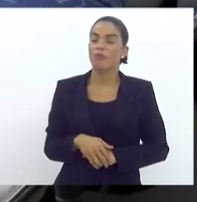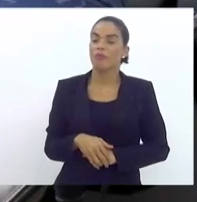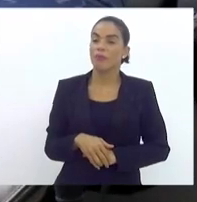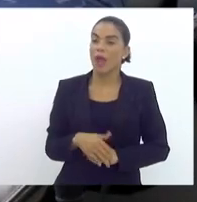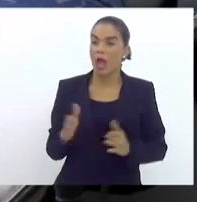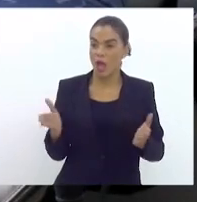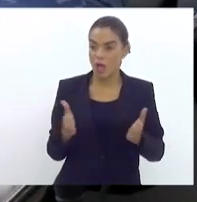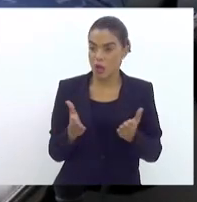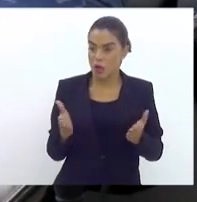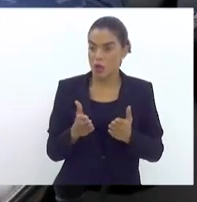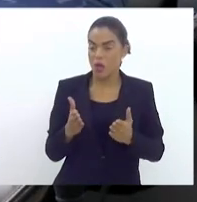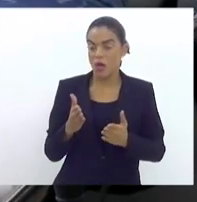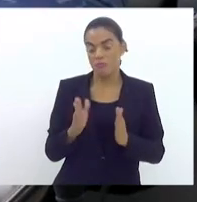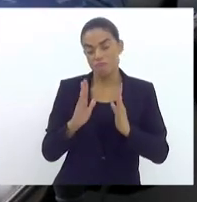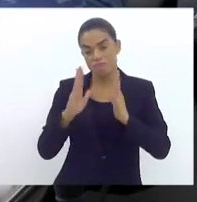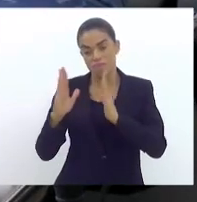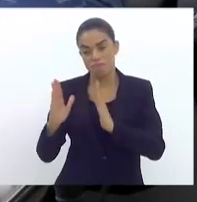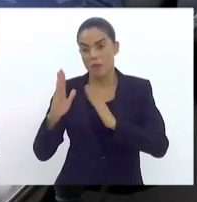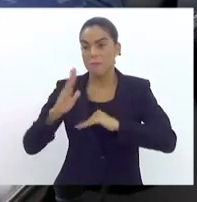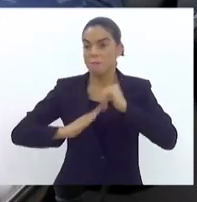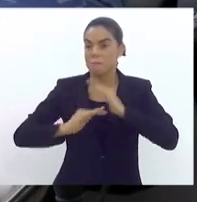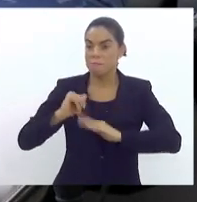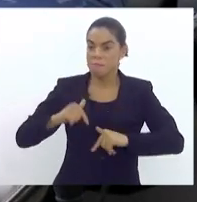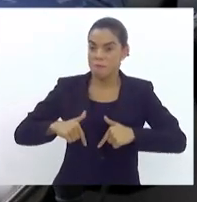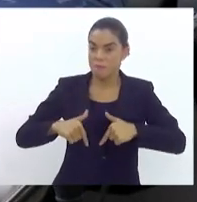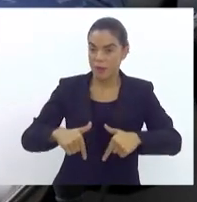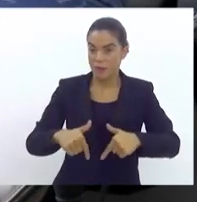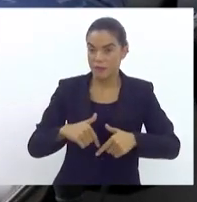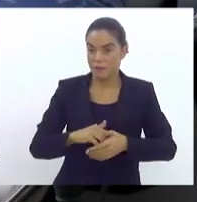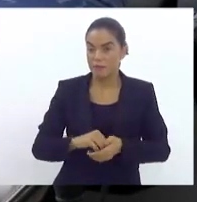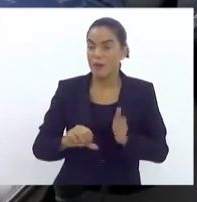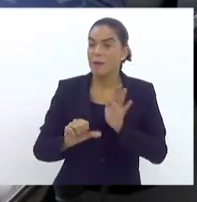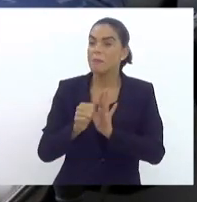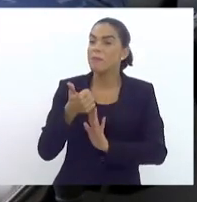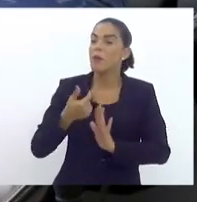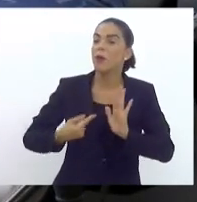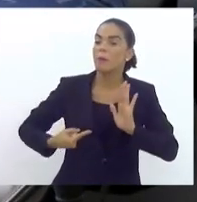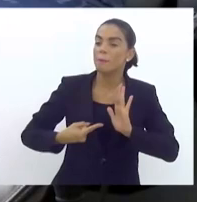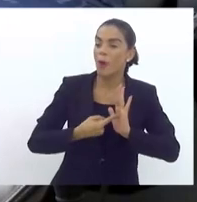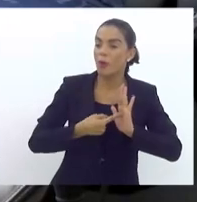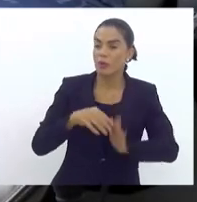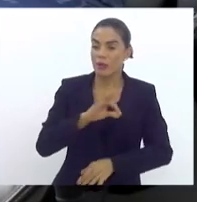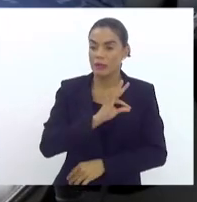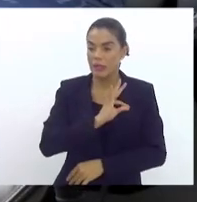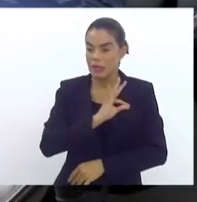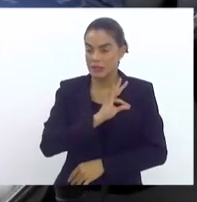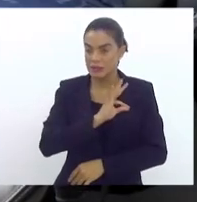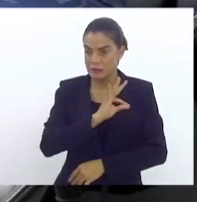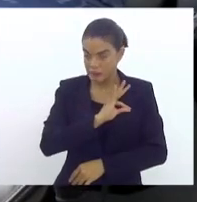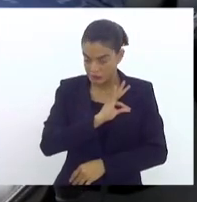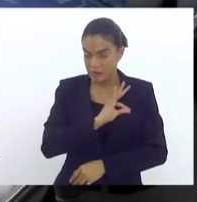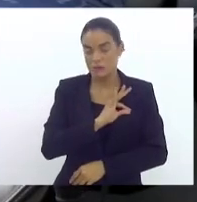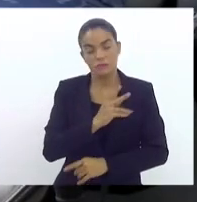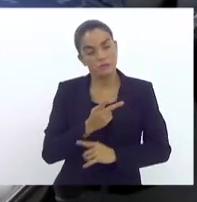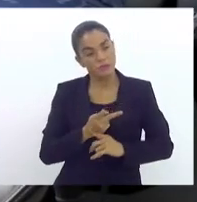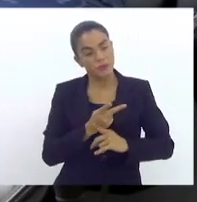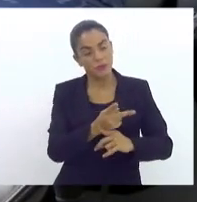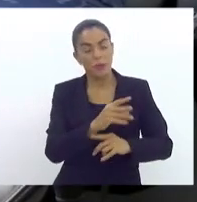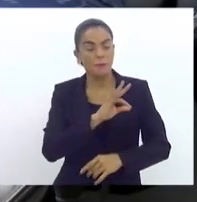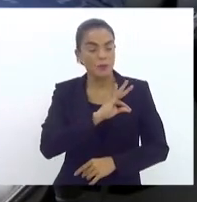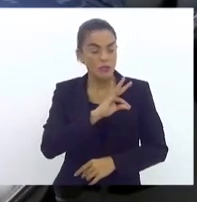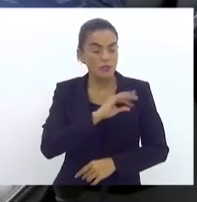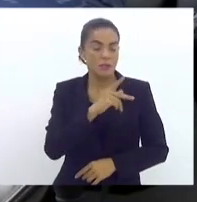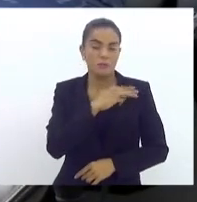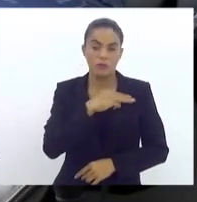Vamos chegar a parte prática Óbvio primeira coisa que se faz é Fazer o registro de ocorrência né procurar a polícia o Ministério